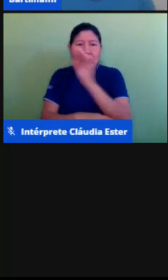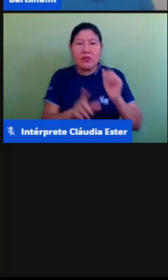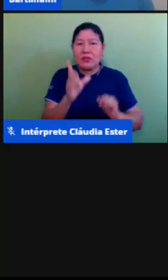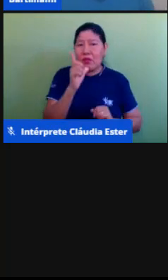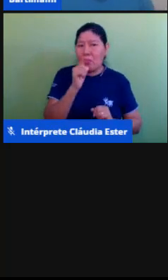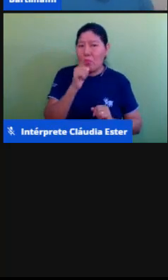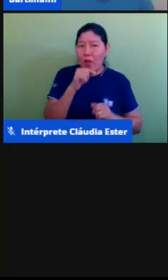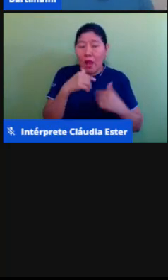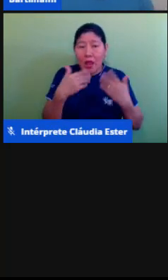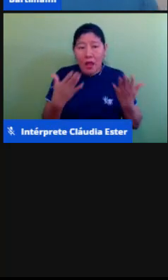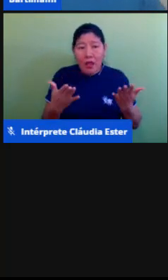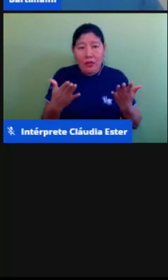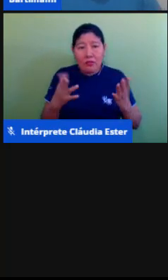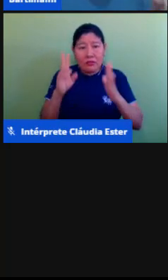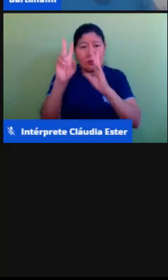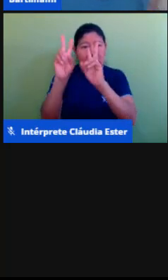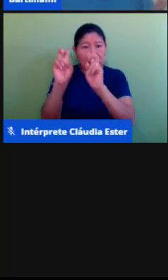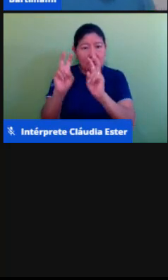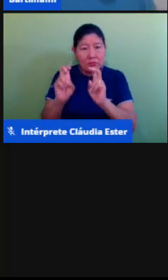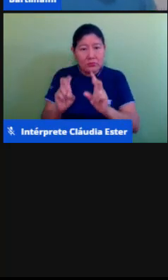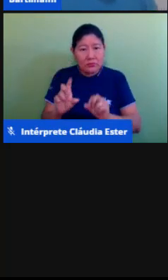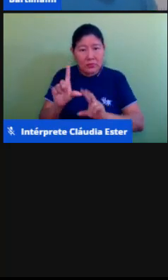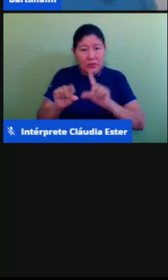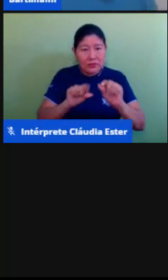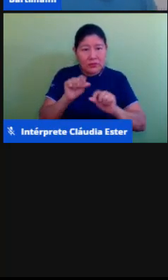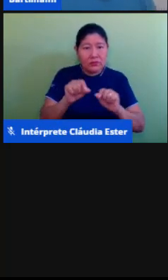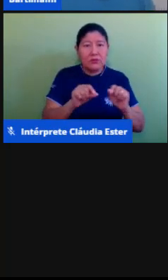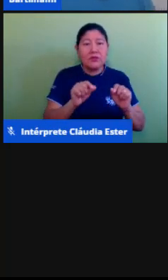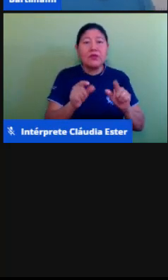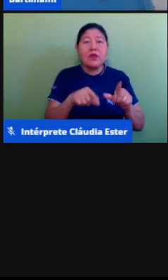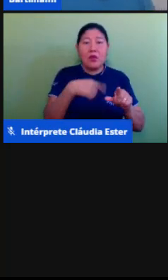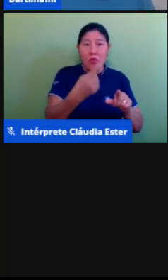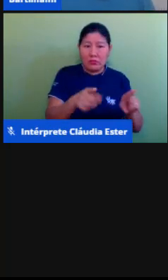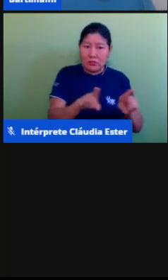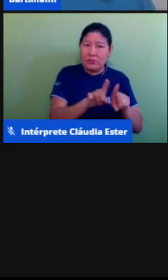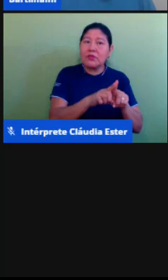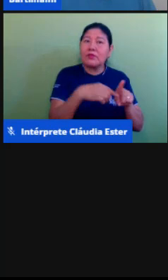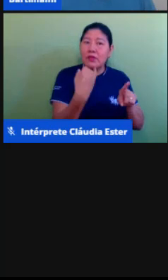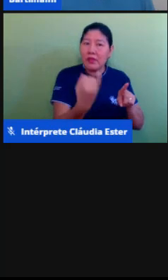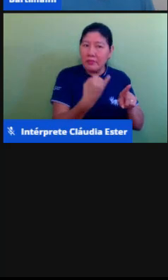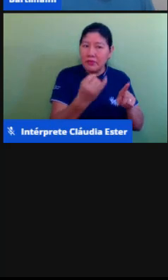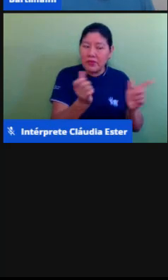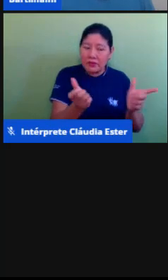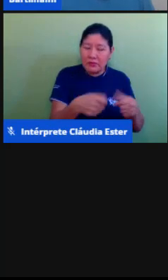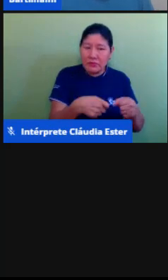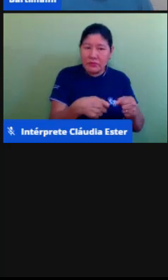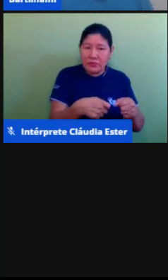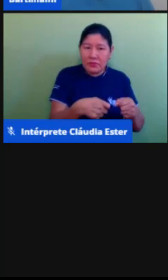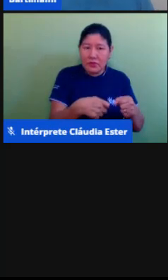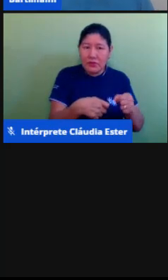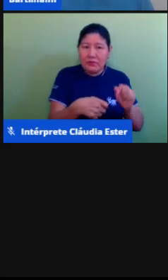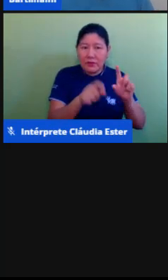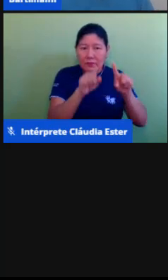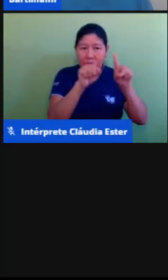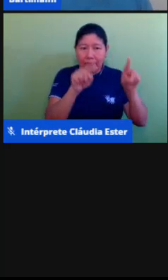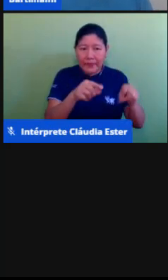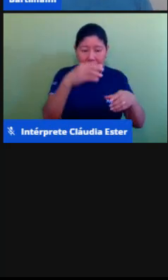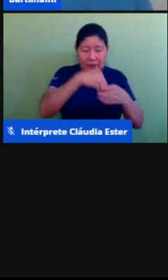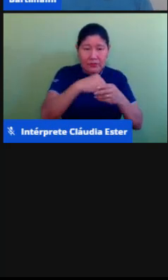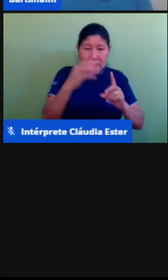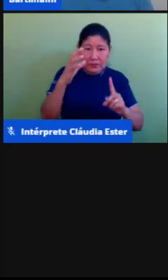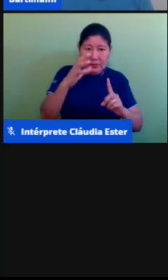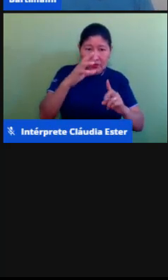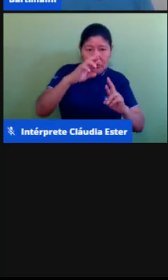Outro, que também é muito possível e muito interessante, dado aquilo que está posto no nosso referencial, é trabalhar